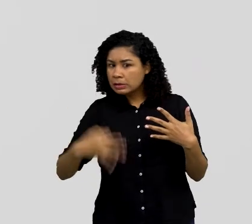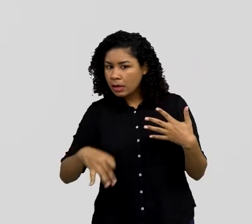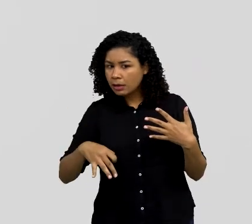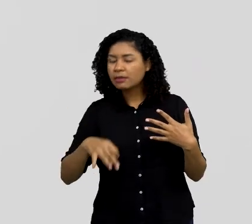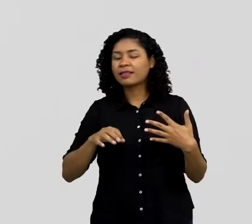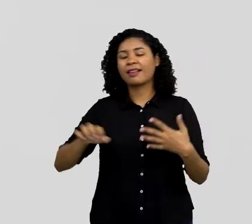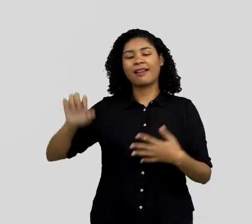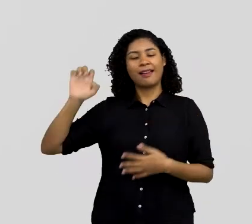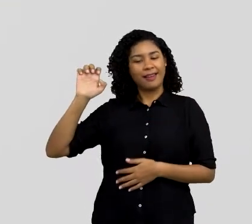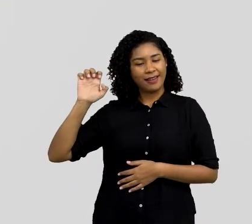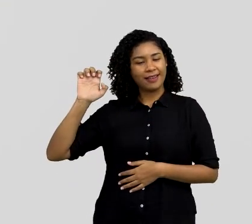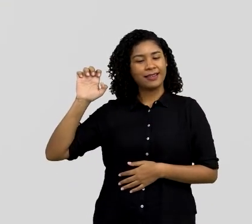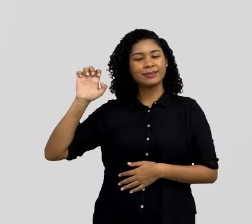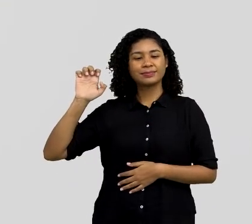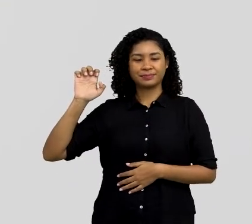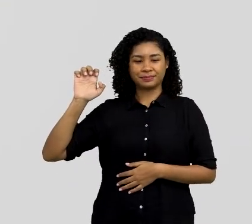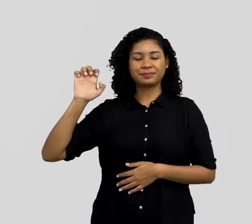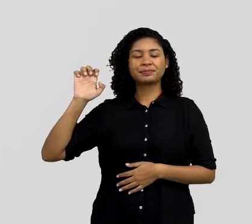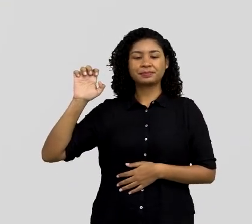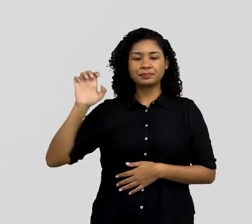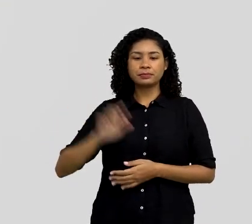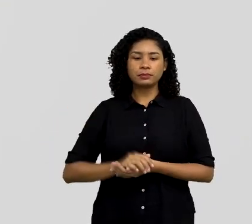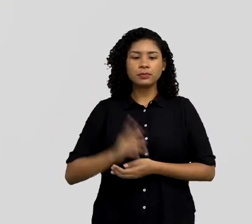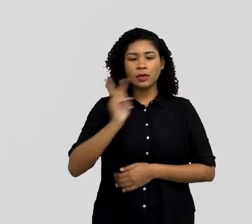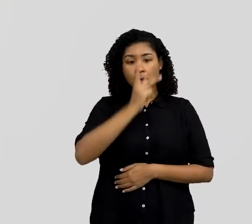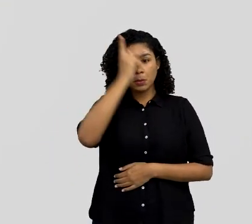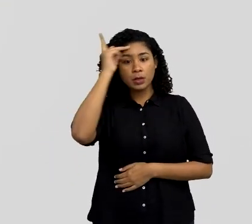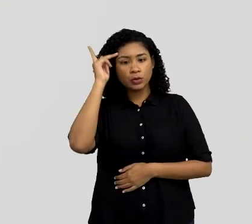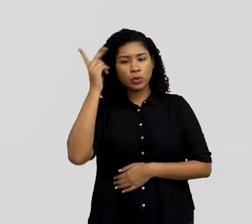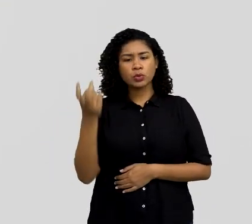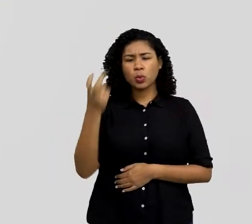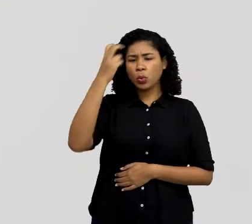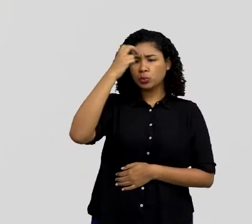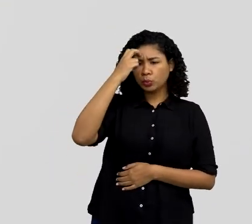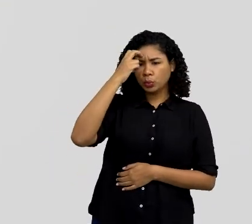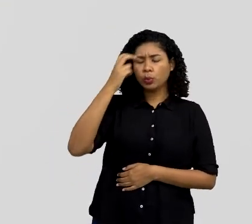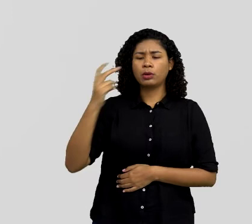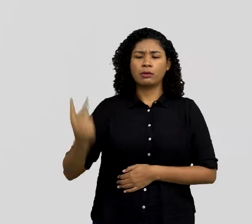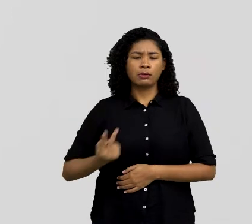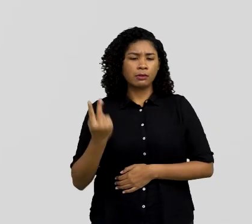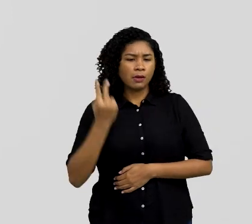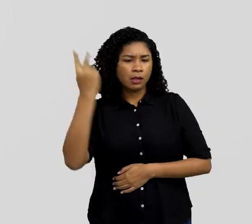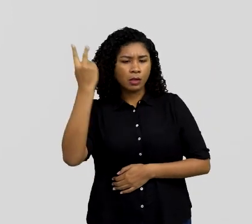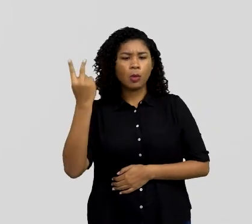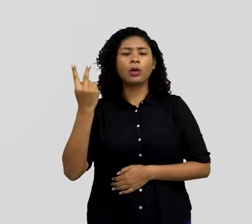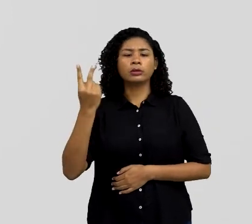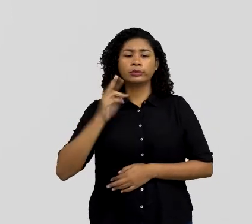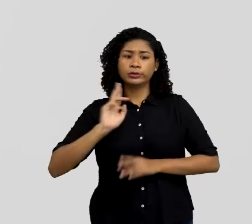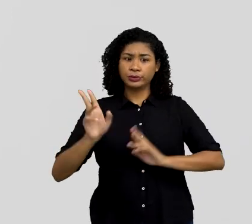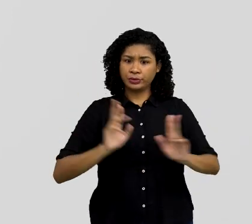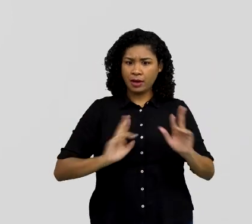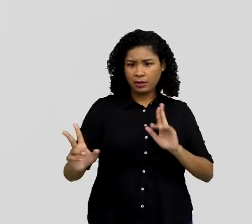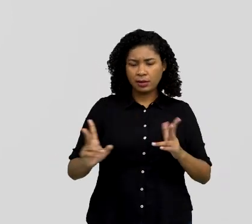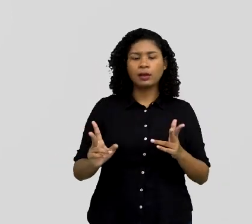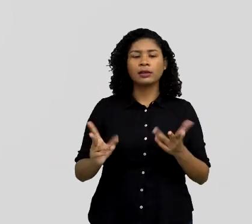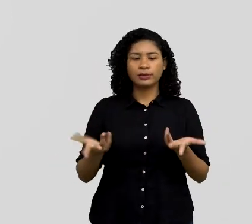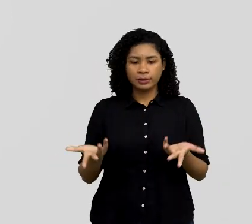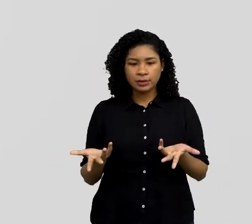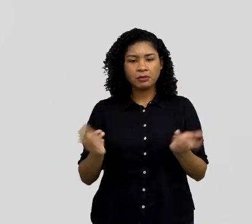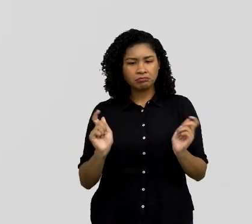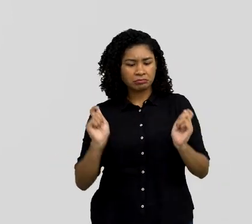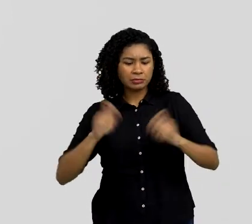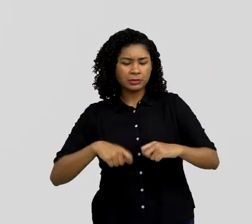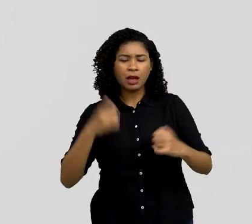letra E, né? Pessoas com culturas, valores e relações diversas têm hoje em dia acesso às